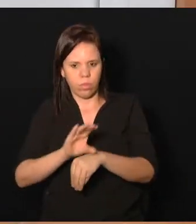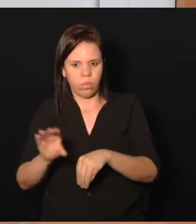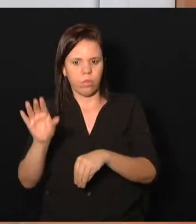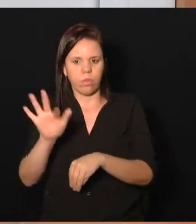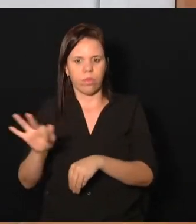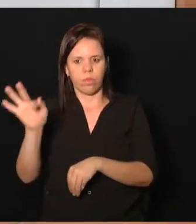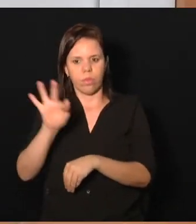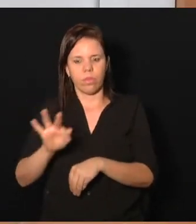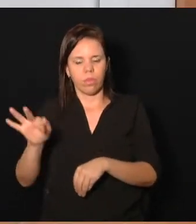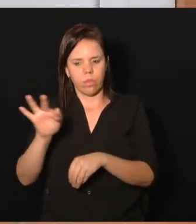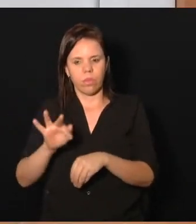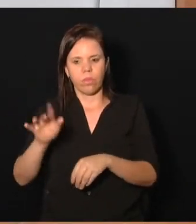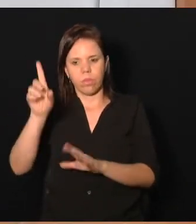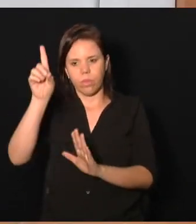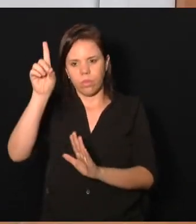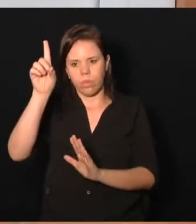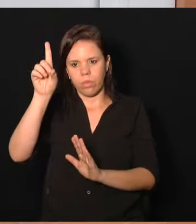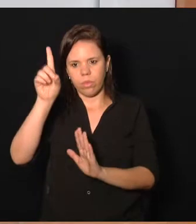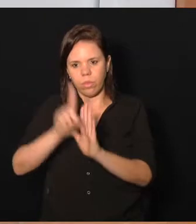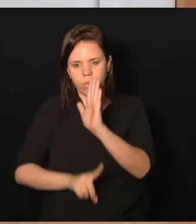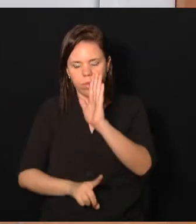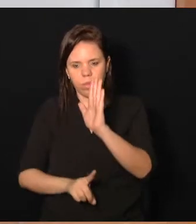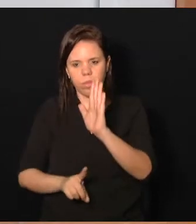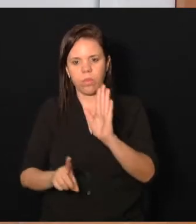Pontifícia Universidade Católica de Campinas.